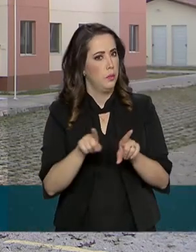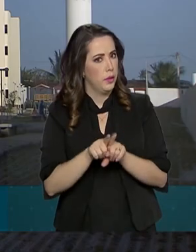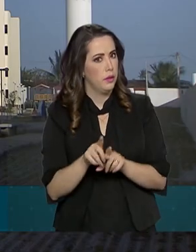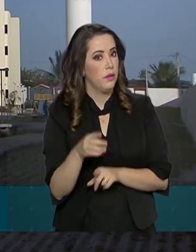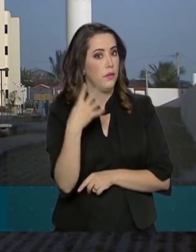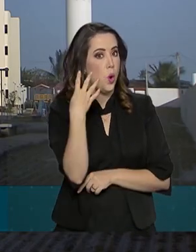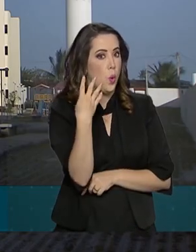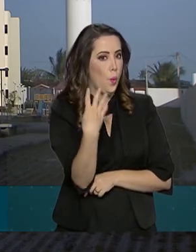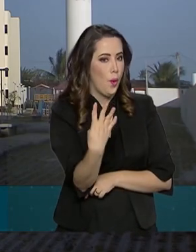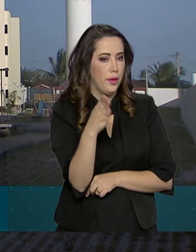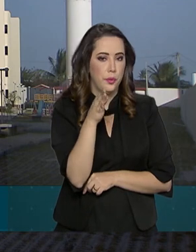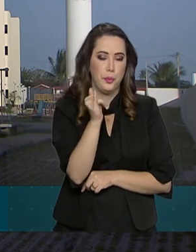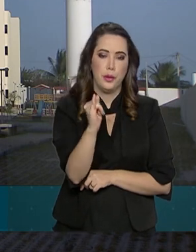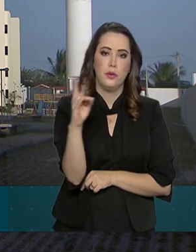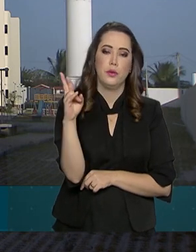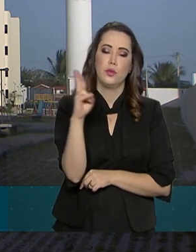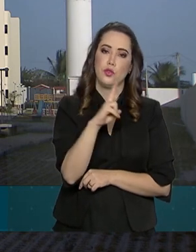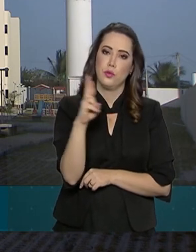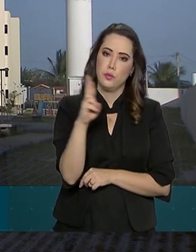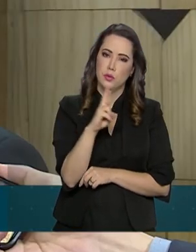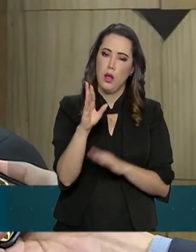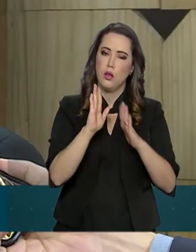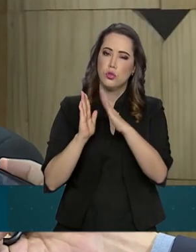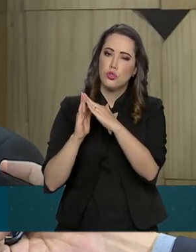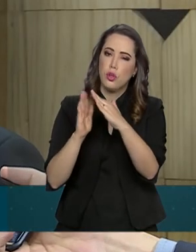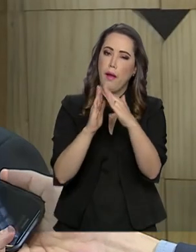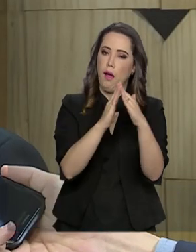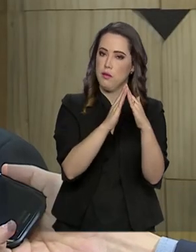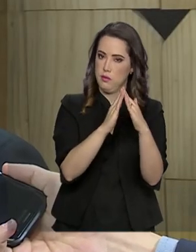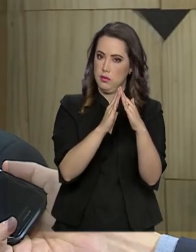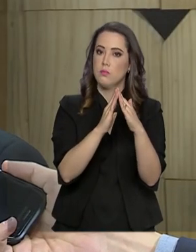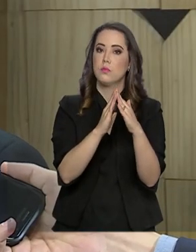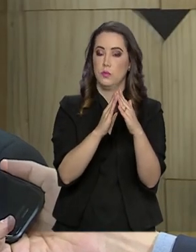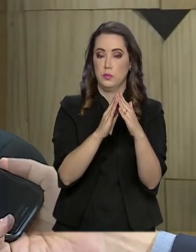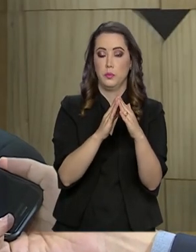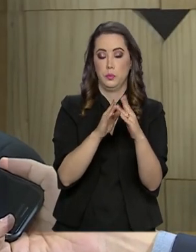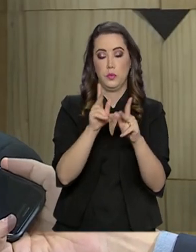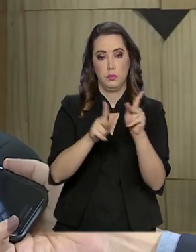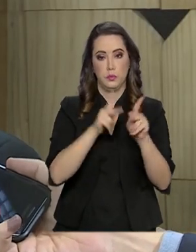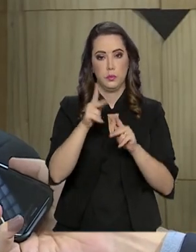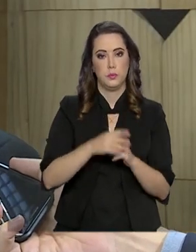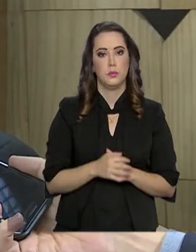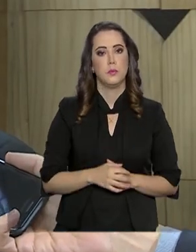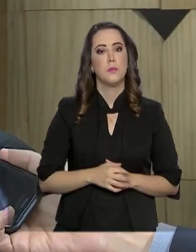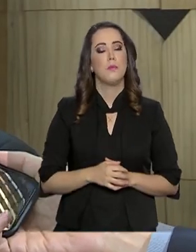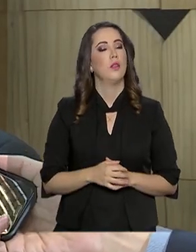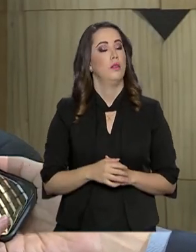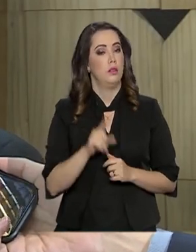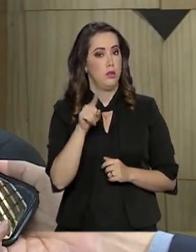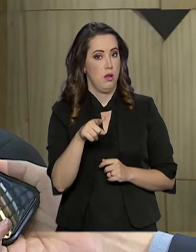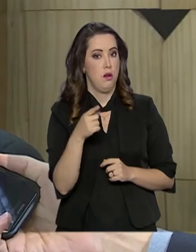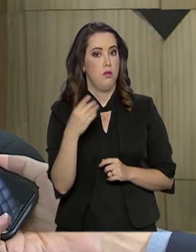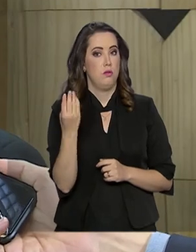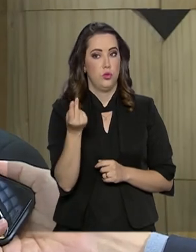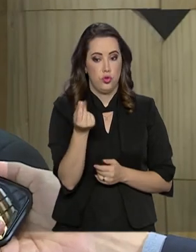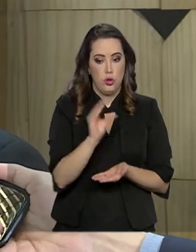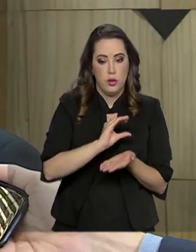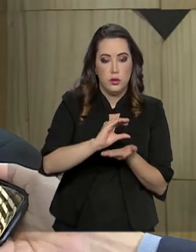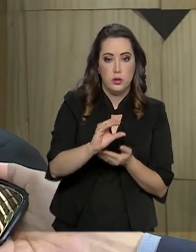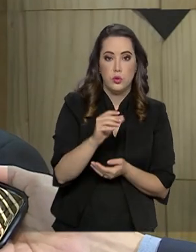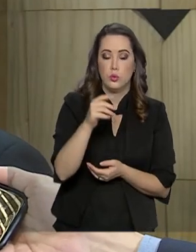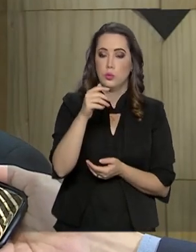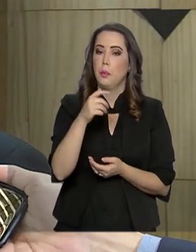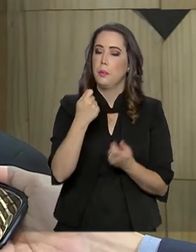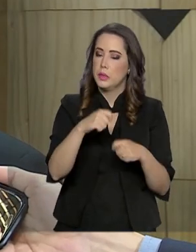bilhões no programa de habitação popular. Investimento robusto, que garantiram a execução de mais de 233 mil